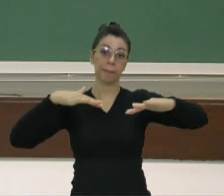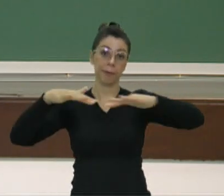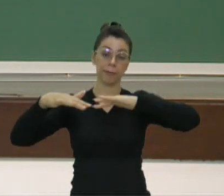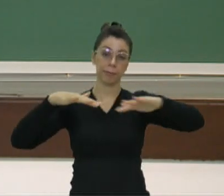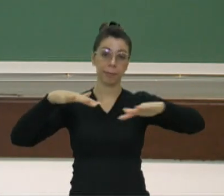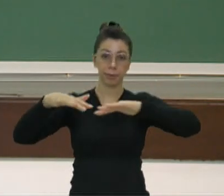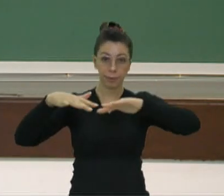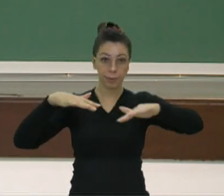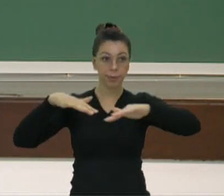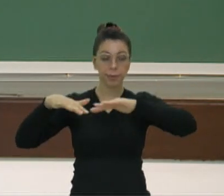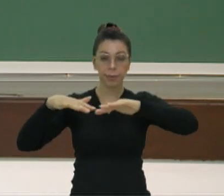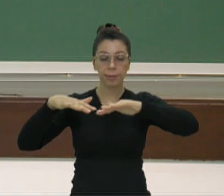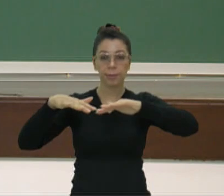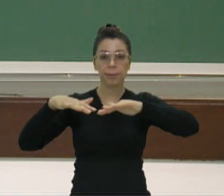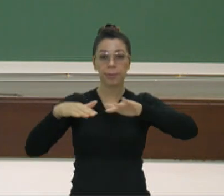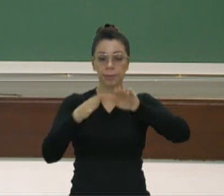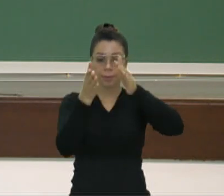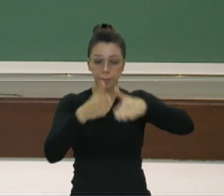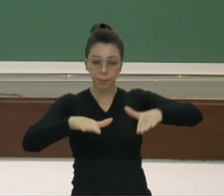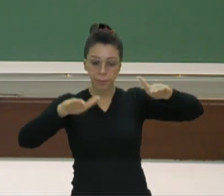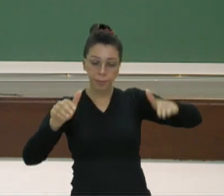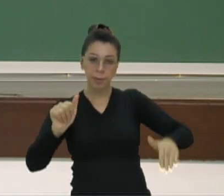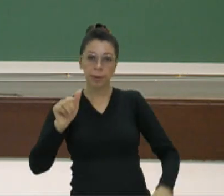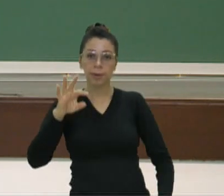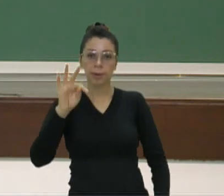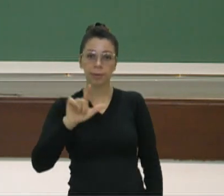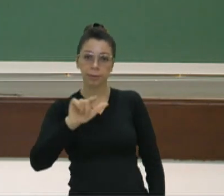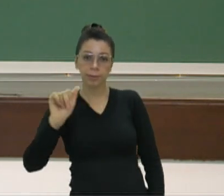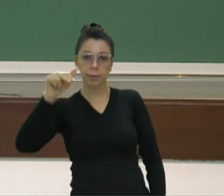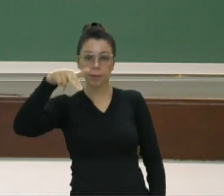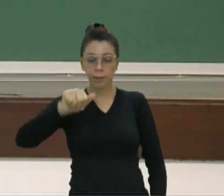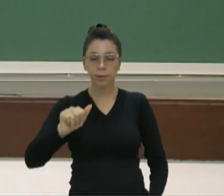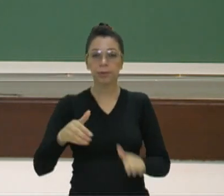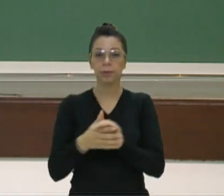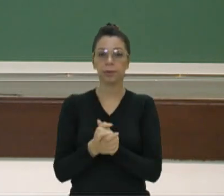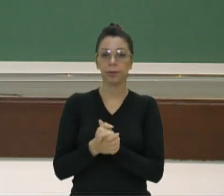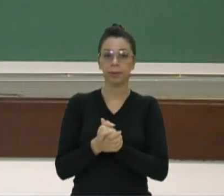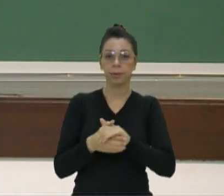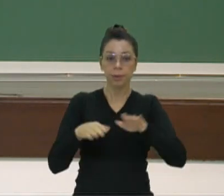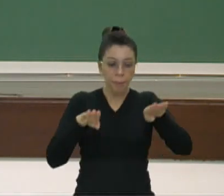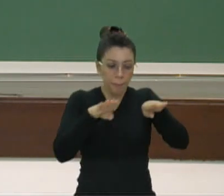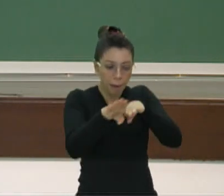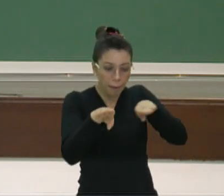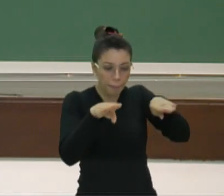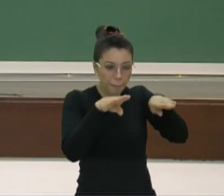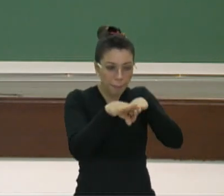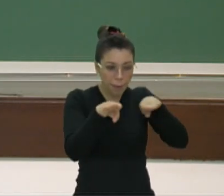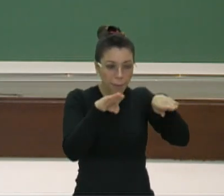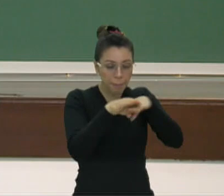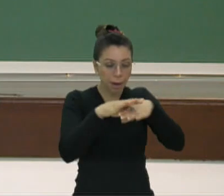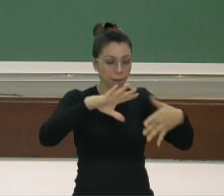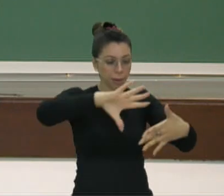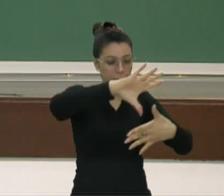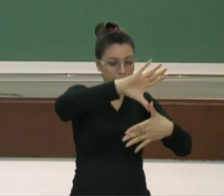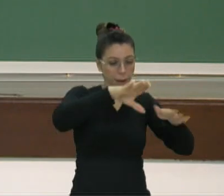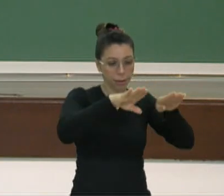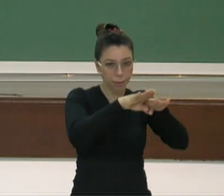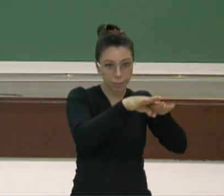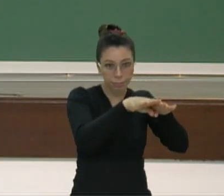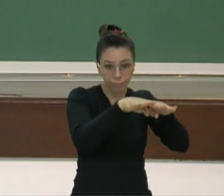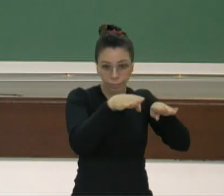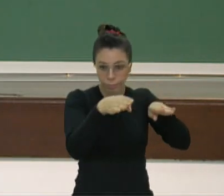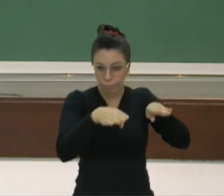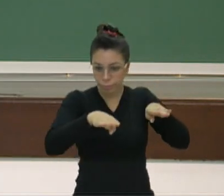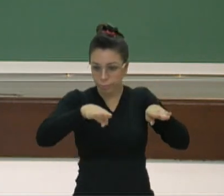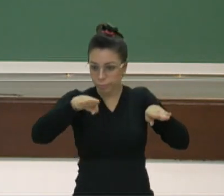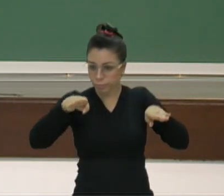muito grande do Oceano Atlântico, empurrando literalmente o continente africano, vamos dizer, para o lado direito, a partir daquele